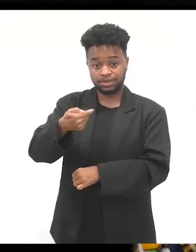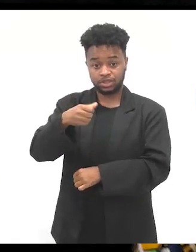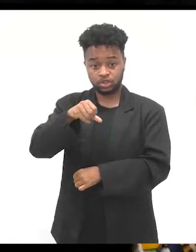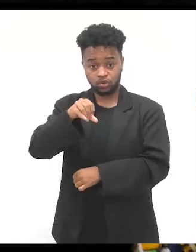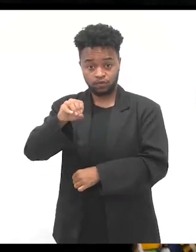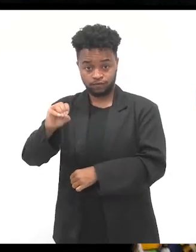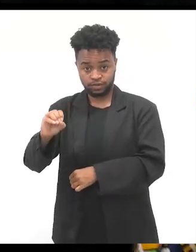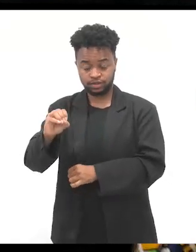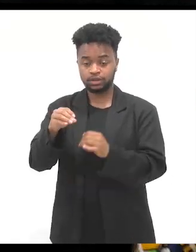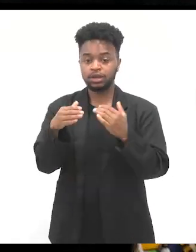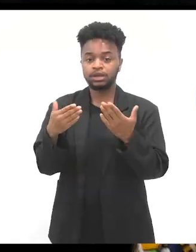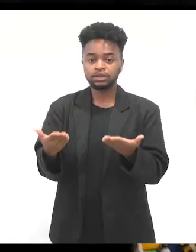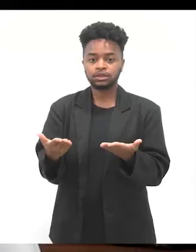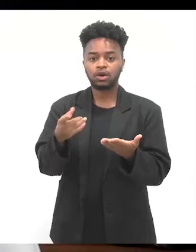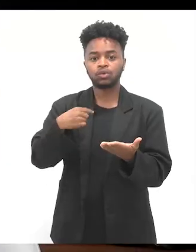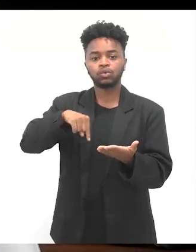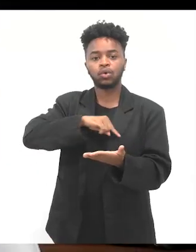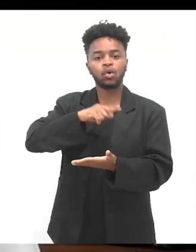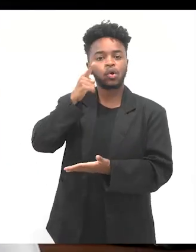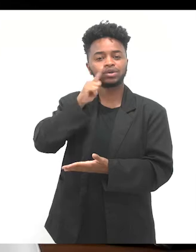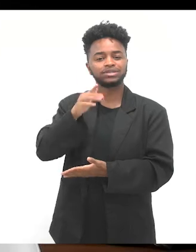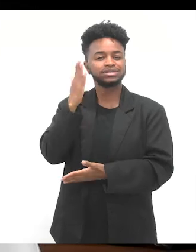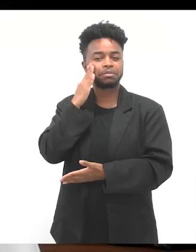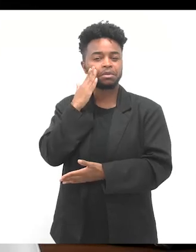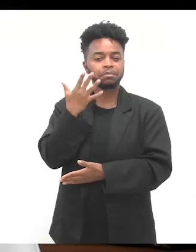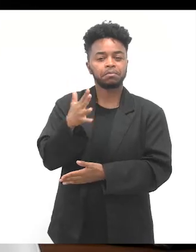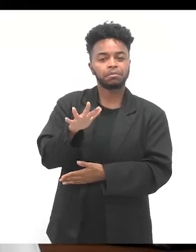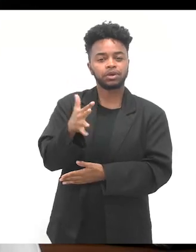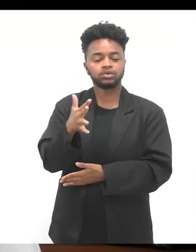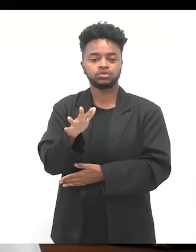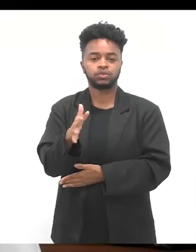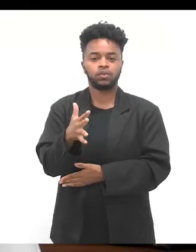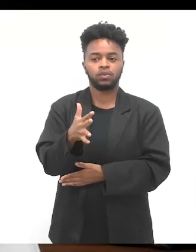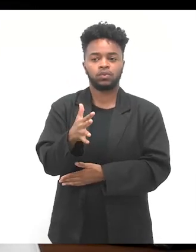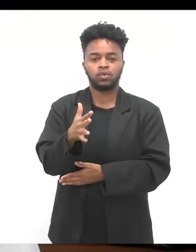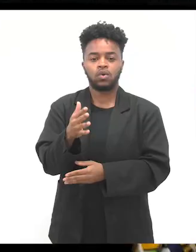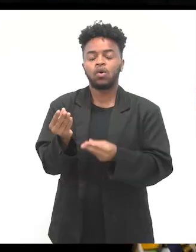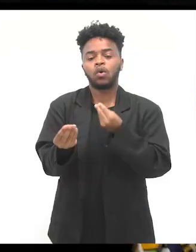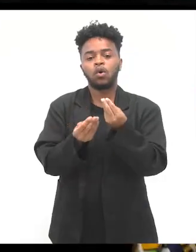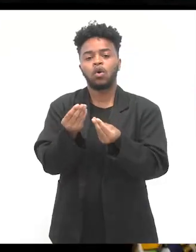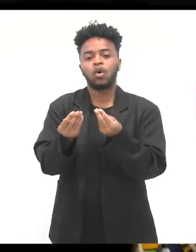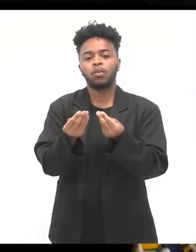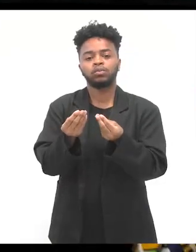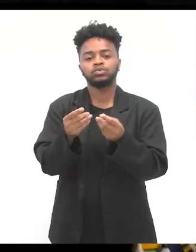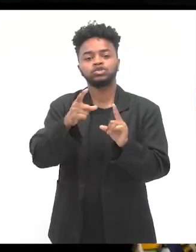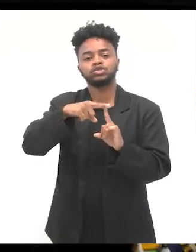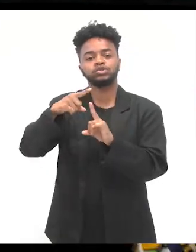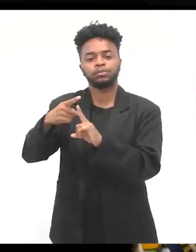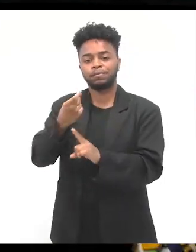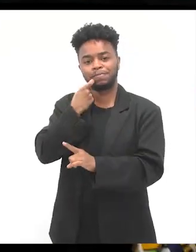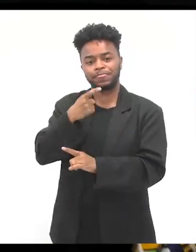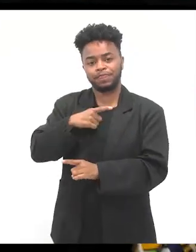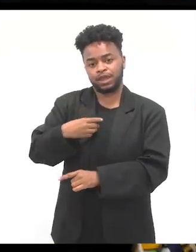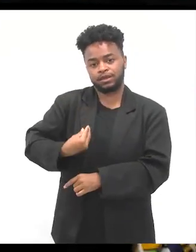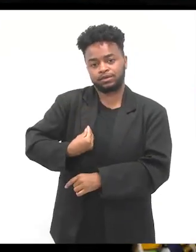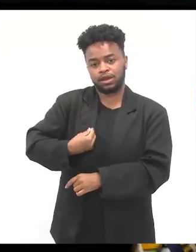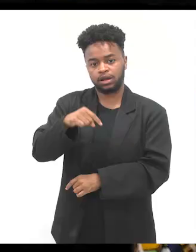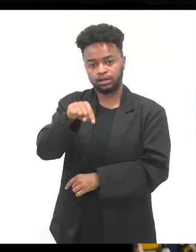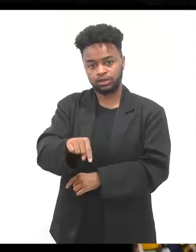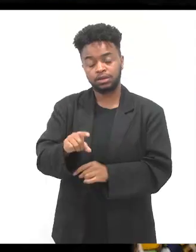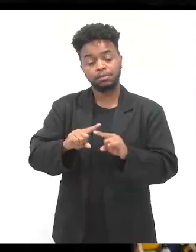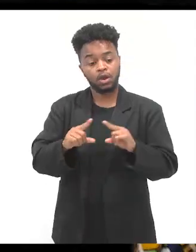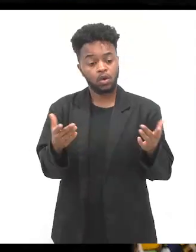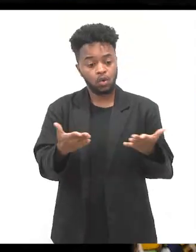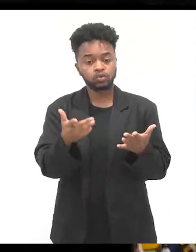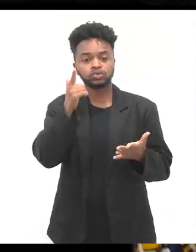em 1790. Então, a gente consegue mais ou menos saber algumas espécies que eram pescadas aqui. E a gente tem hoje, por exemplo.